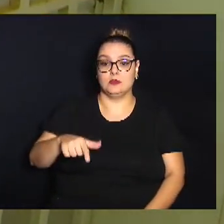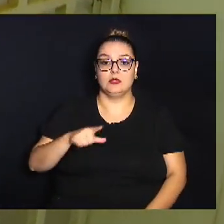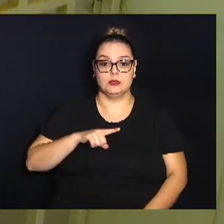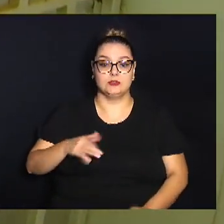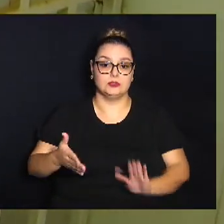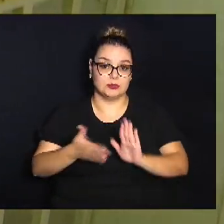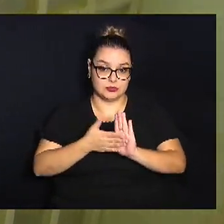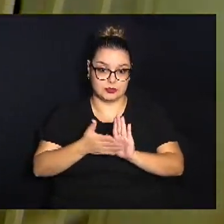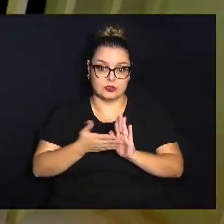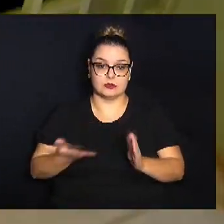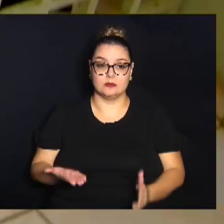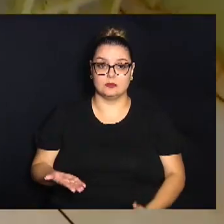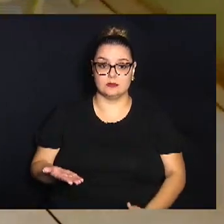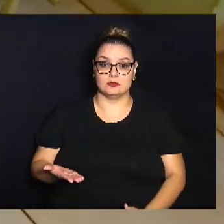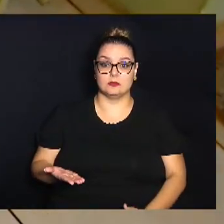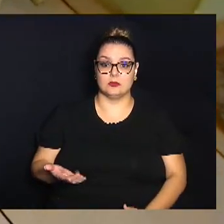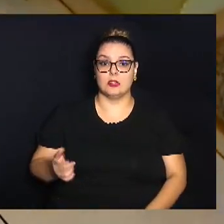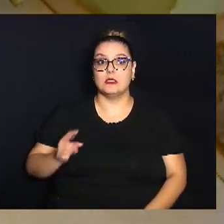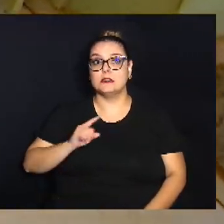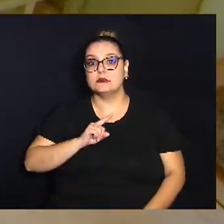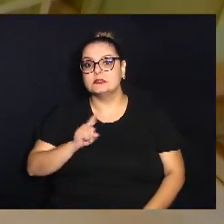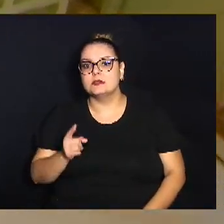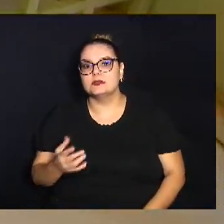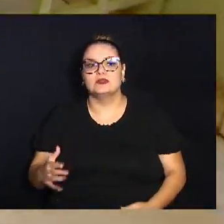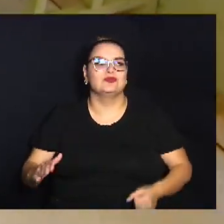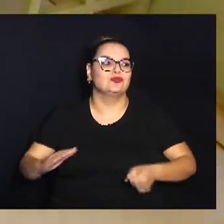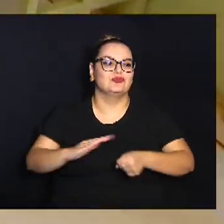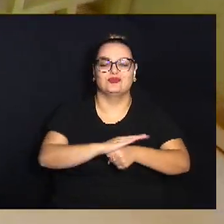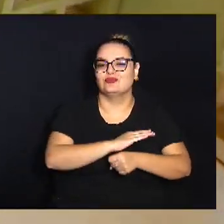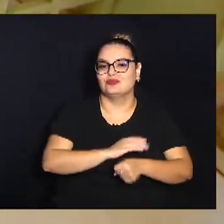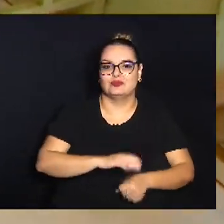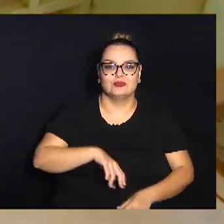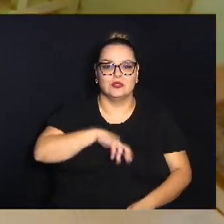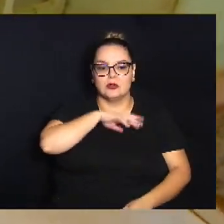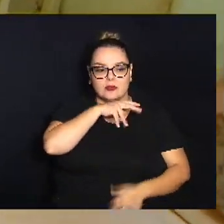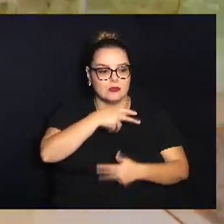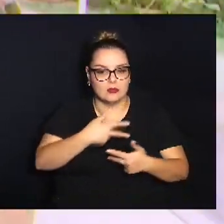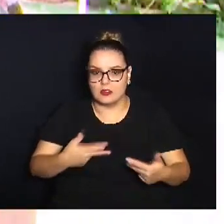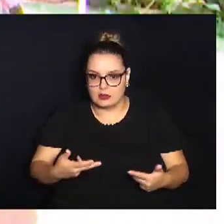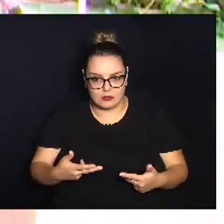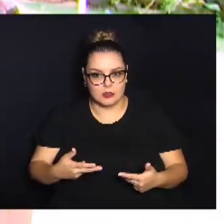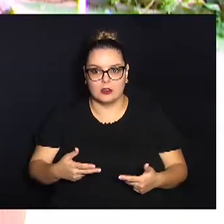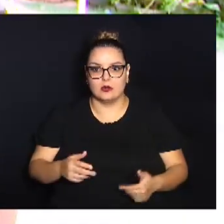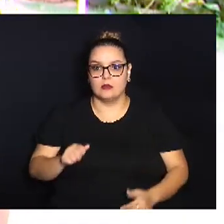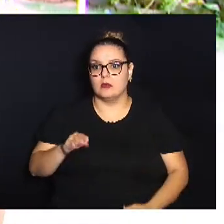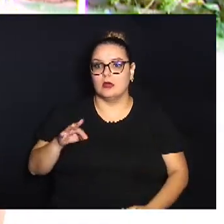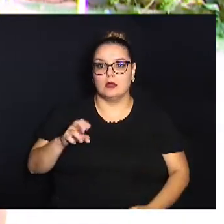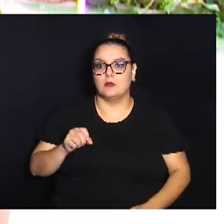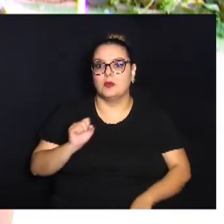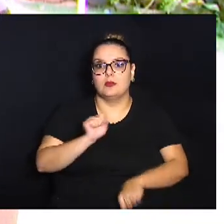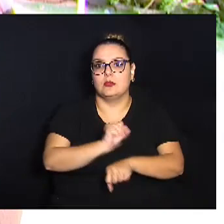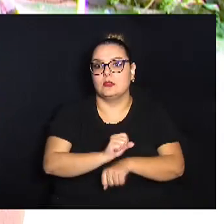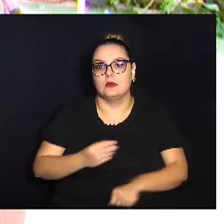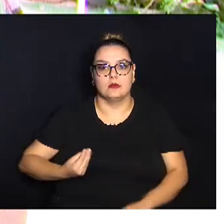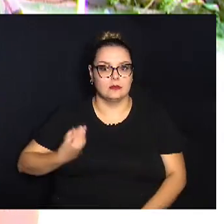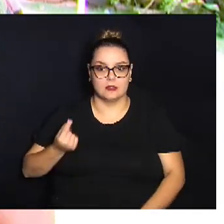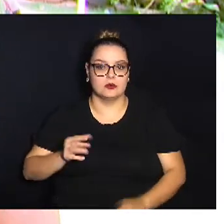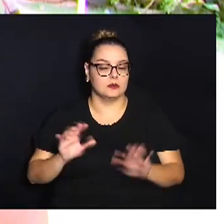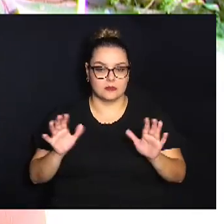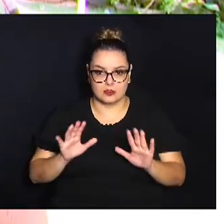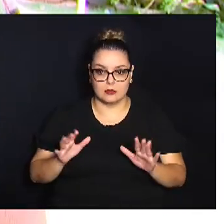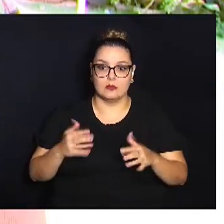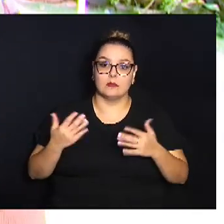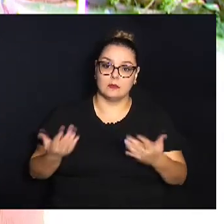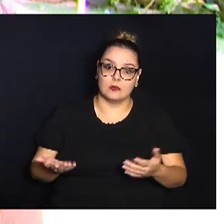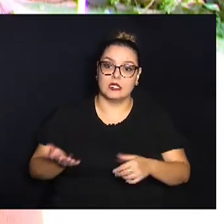proposta. Não de acumular animal e fazer um grande abrigo de animais que ficam lá presos o resto da vida.